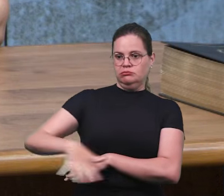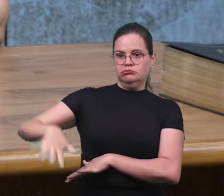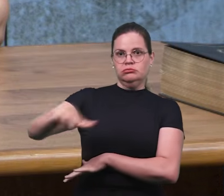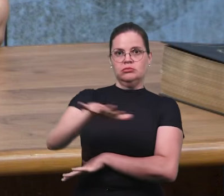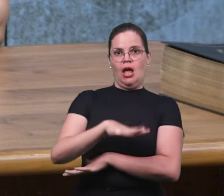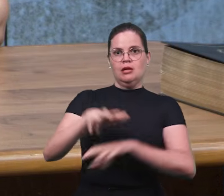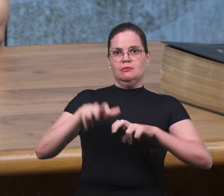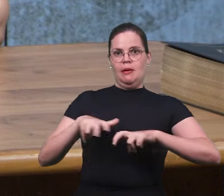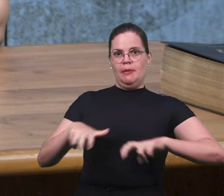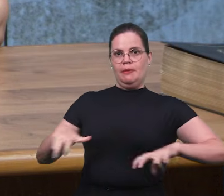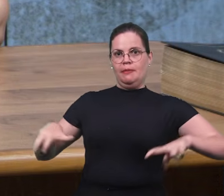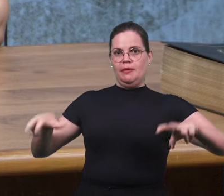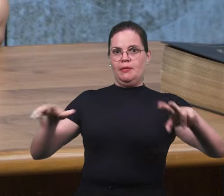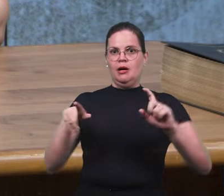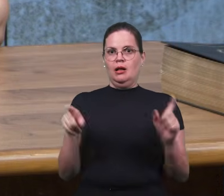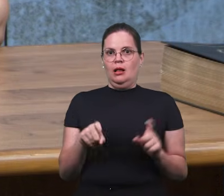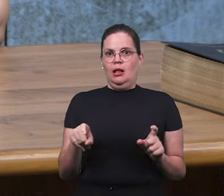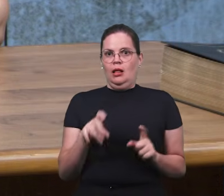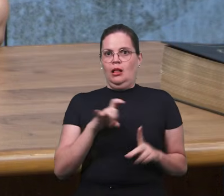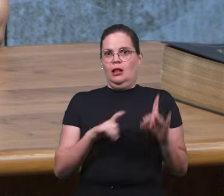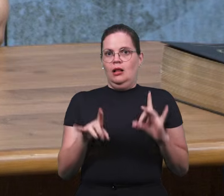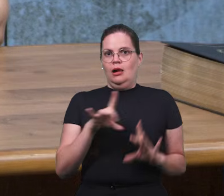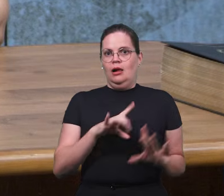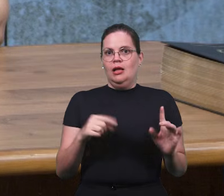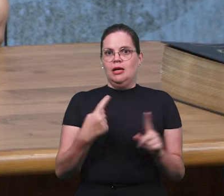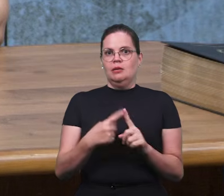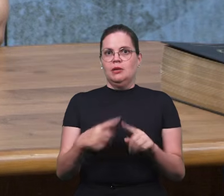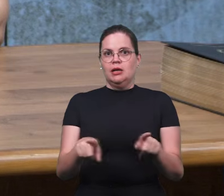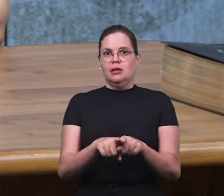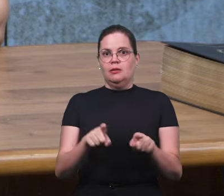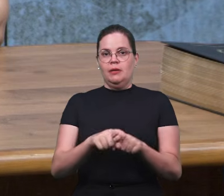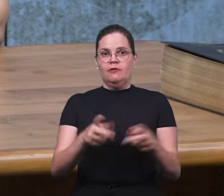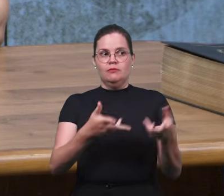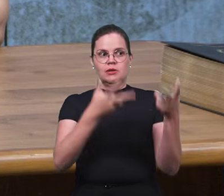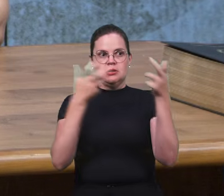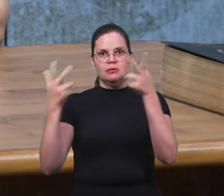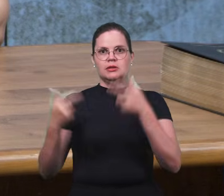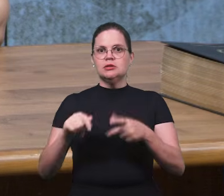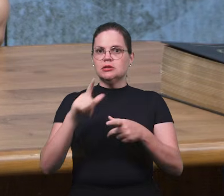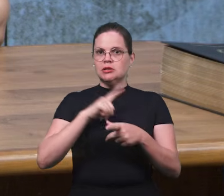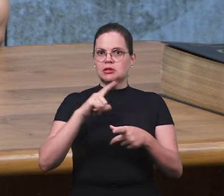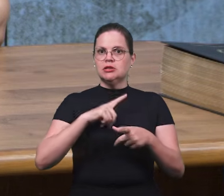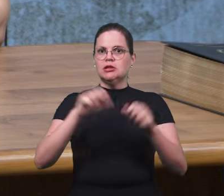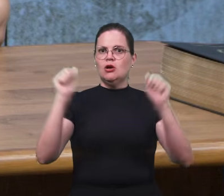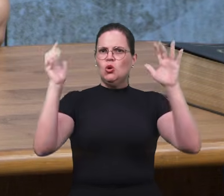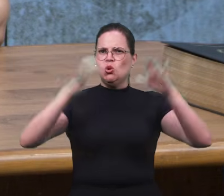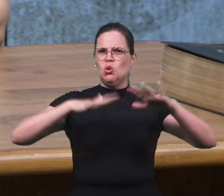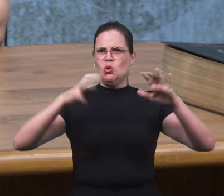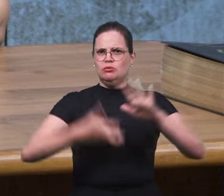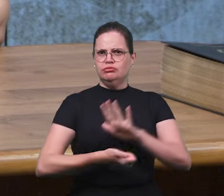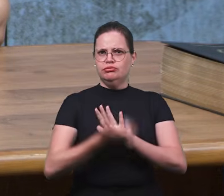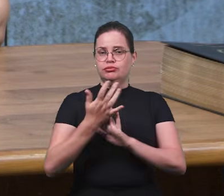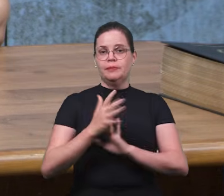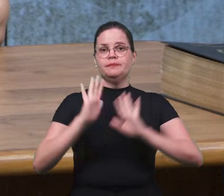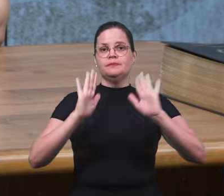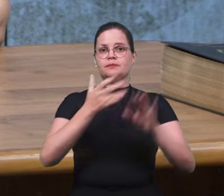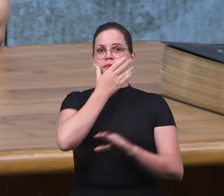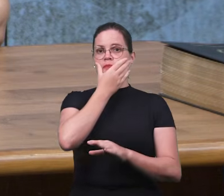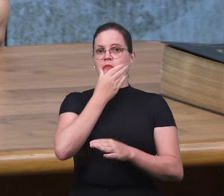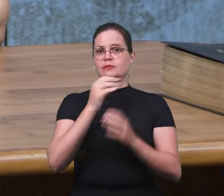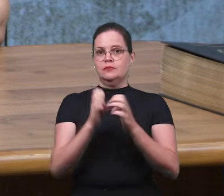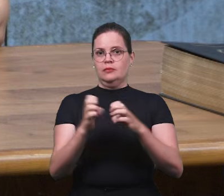este negócio e por causa das grandes chuvas. Então se levantou Esdras,